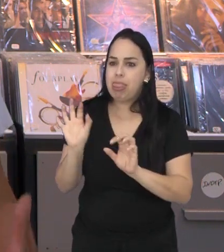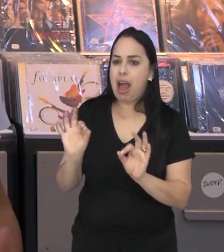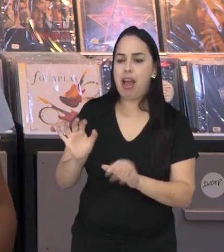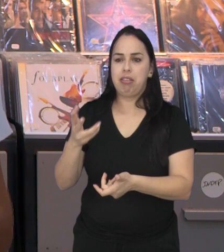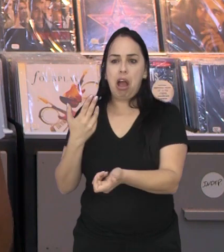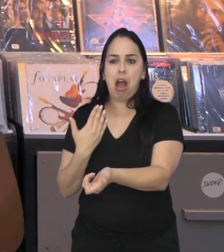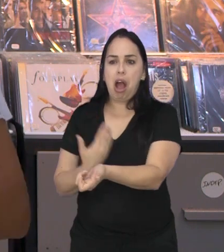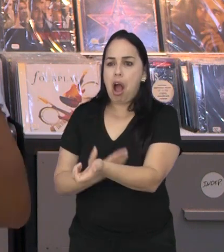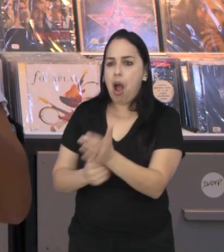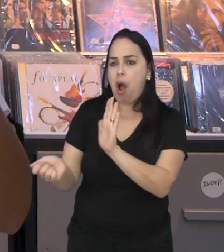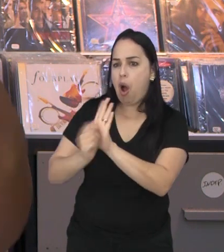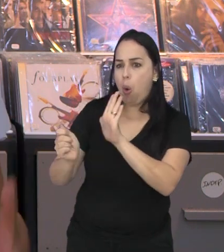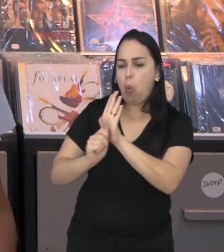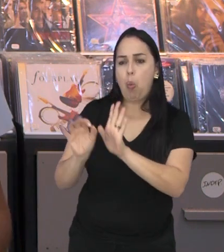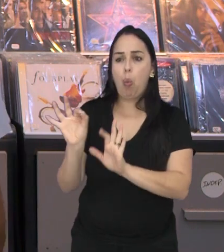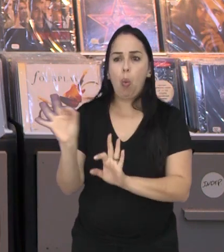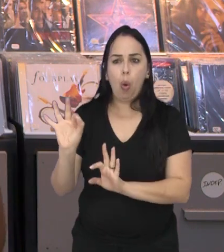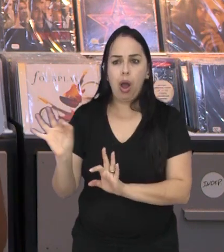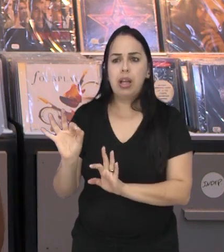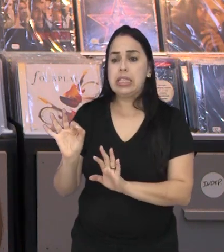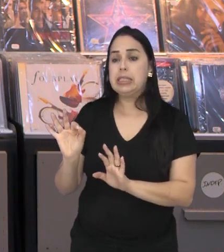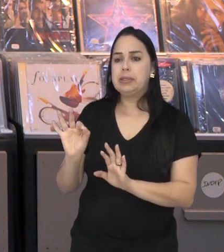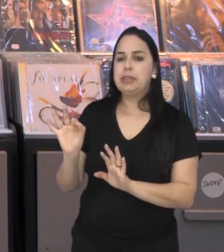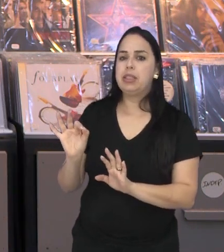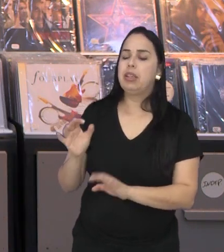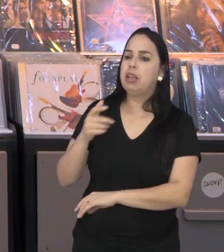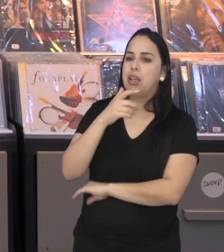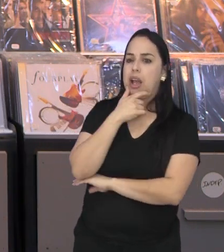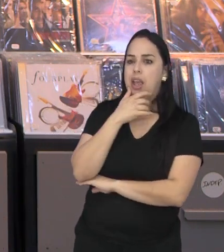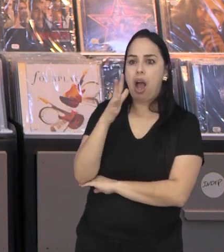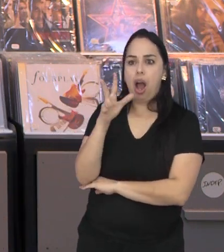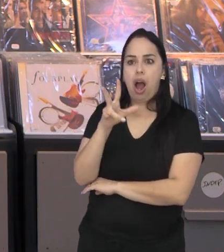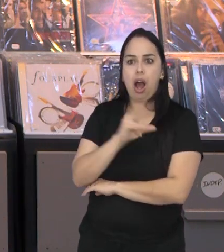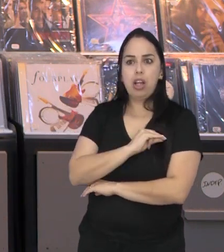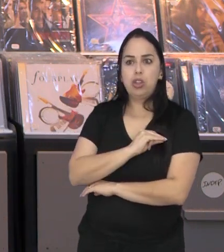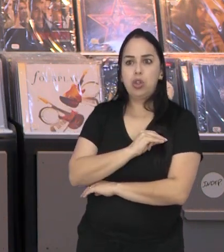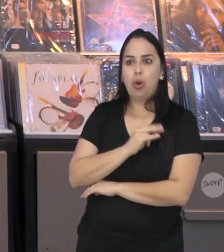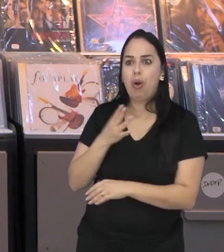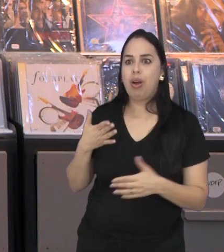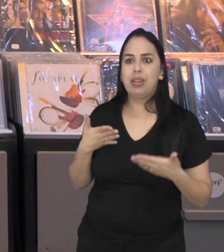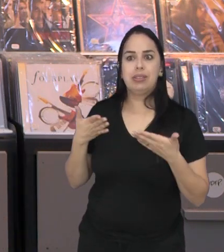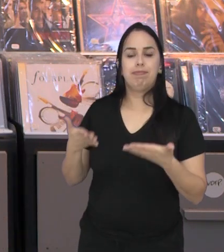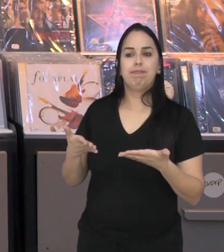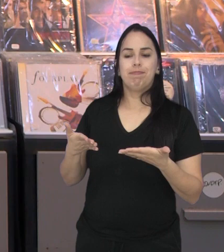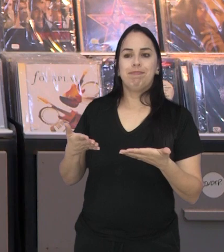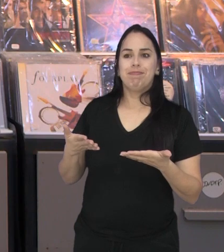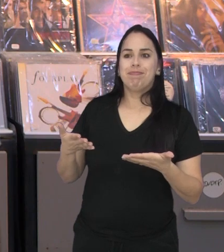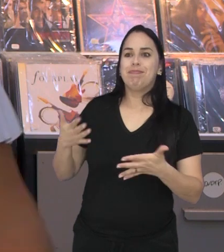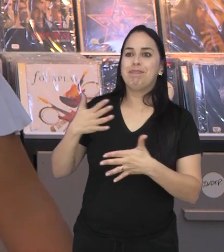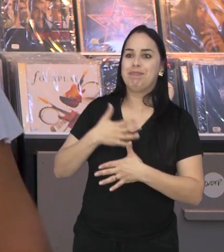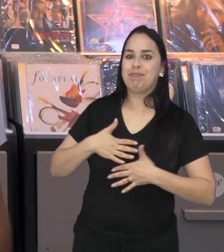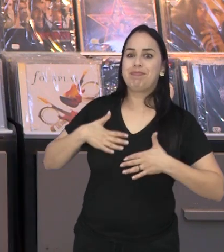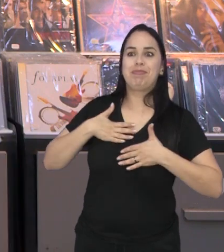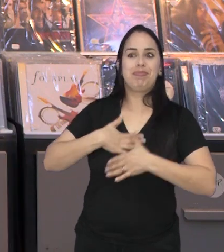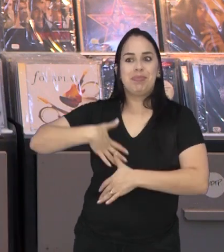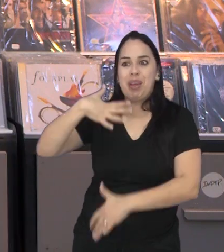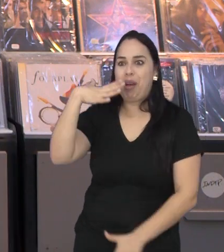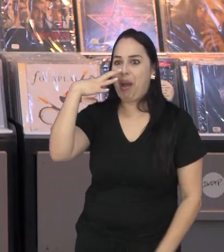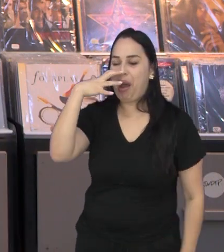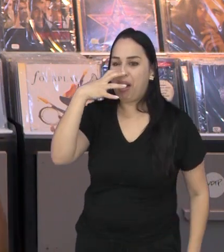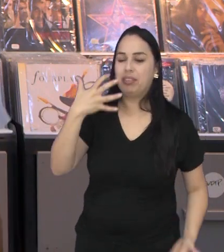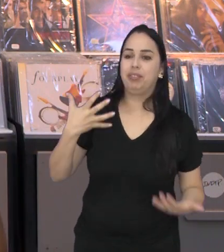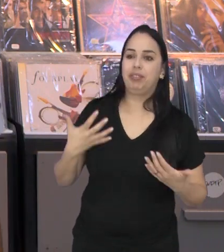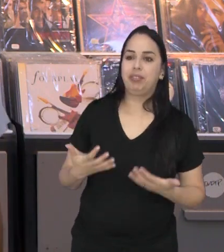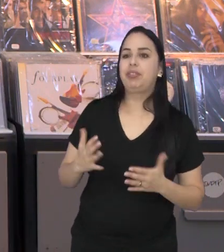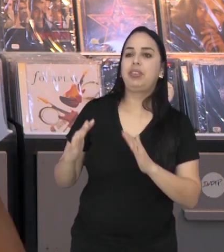sem drogas, sem, enfim, toda essa coisa. E eu achei aquilo fantástico. Eu falei, nossa... Cara, eu fiquei apaixonada,